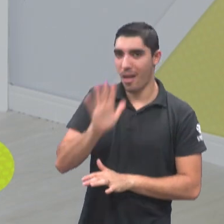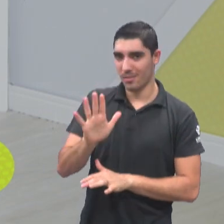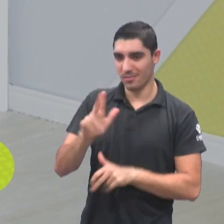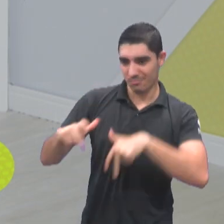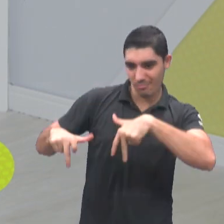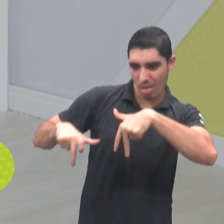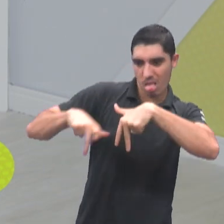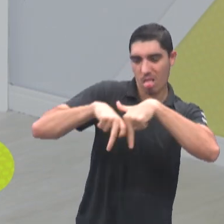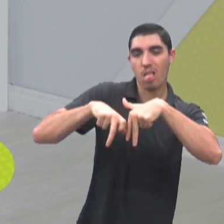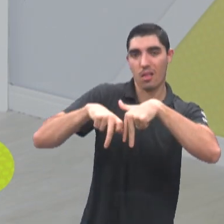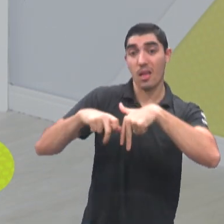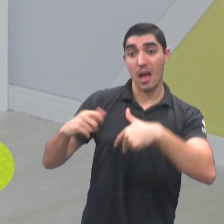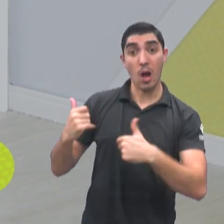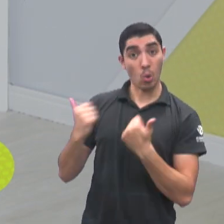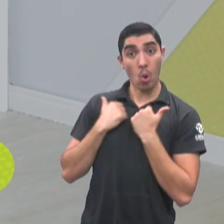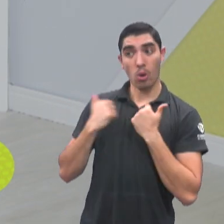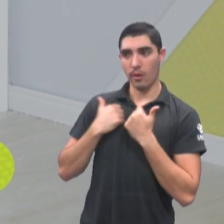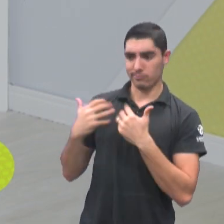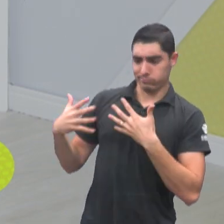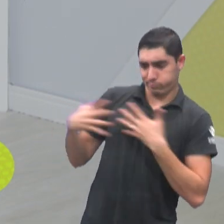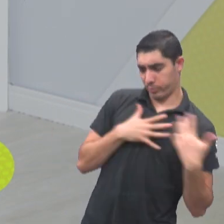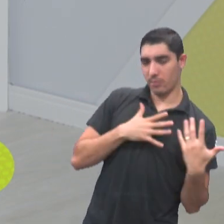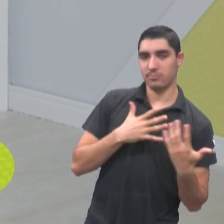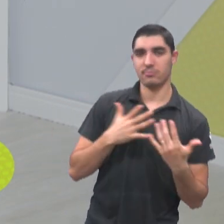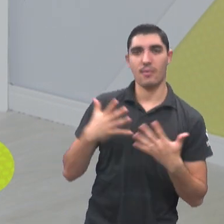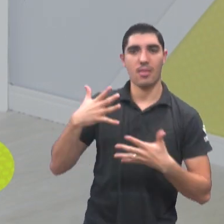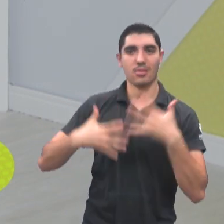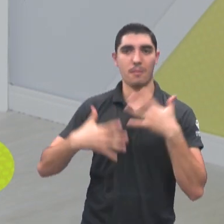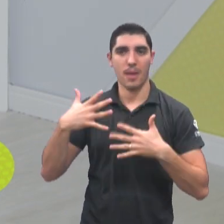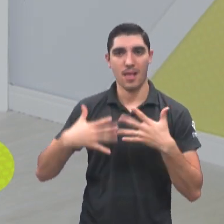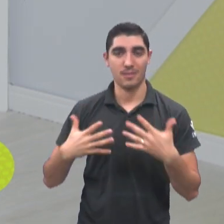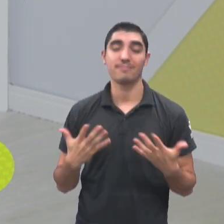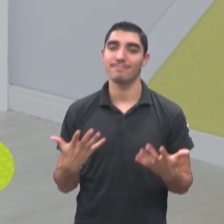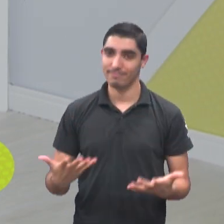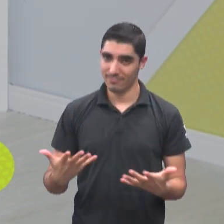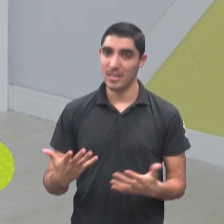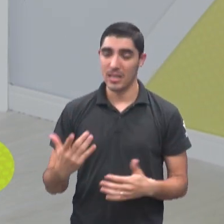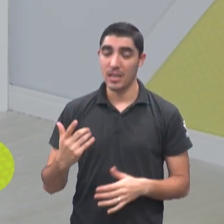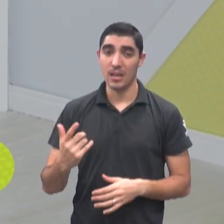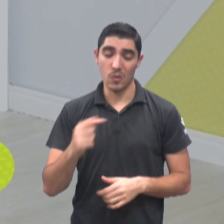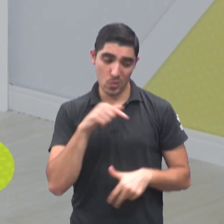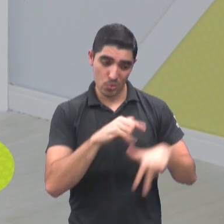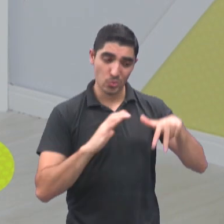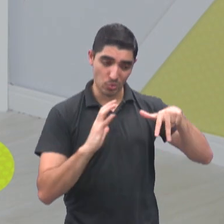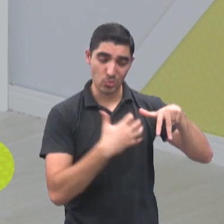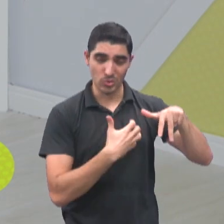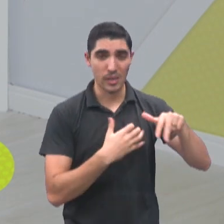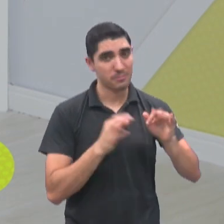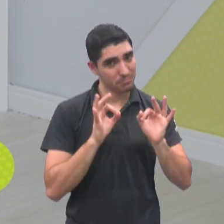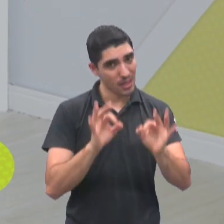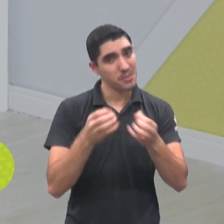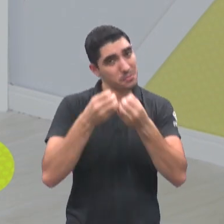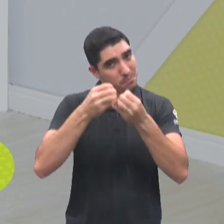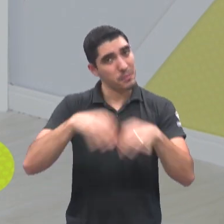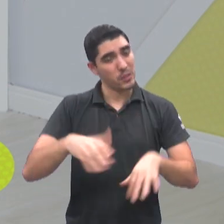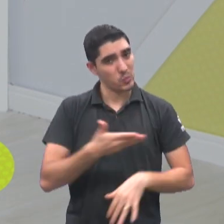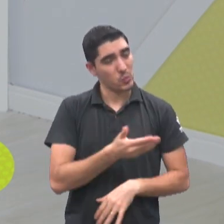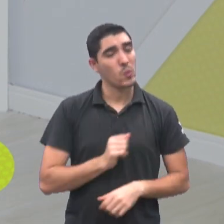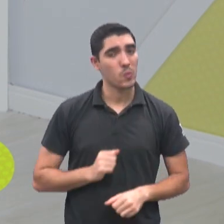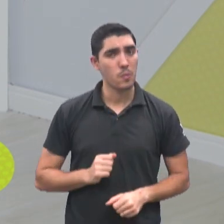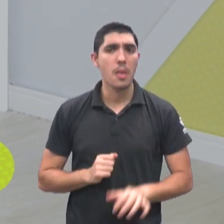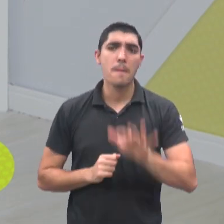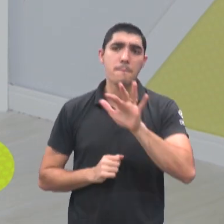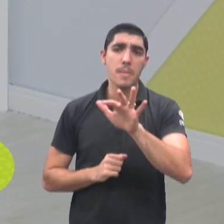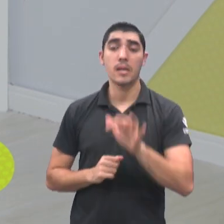goleiro, desequilibrou ele totalmente, falta não marcada, prejudicou o Joseense nessa, mas não tem nada não. O jogo, Brunão,